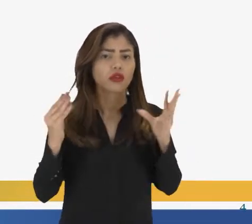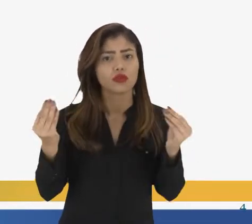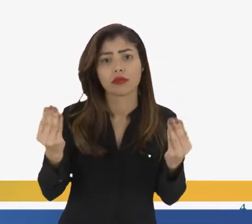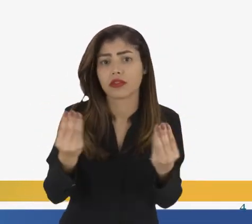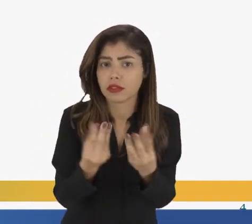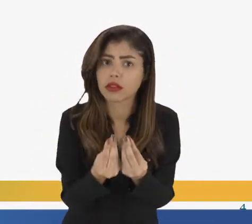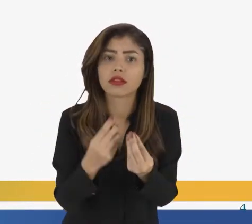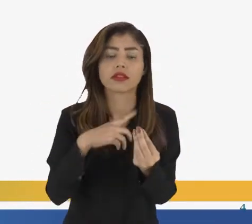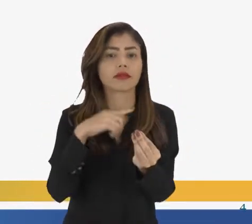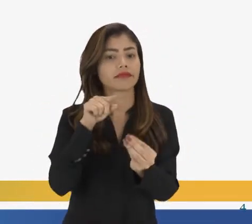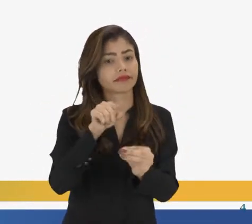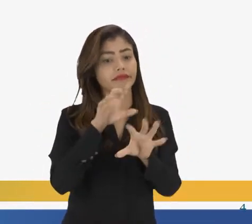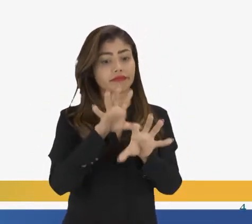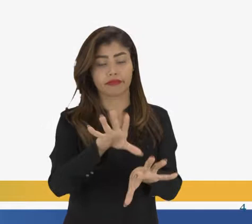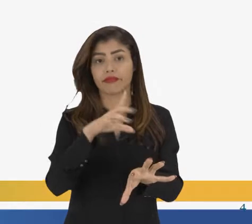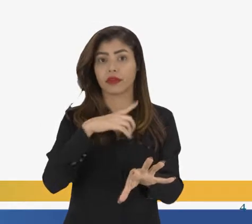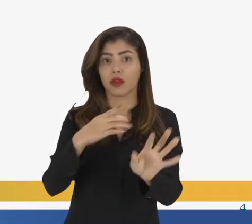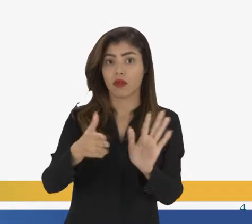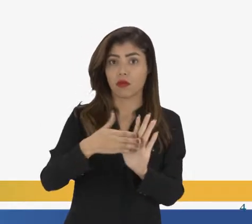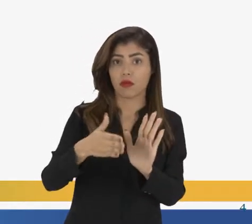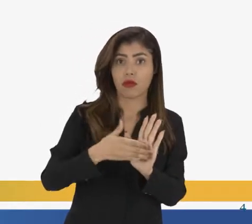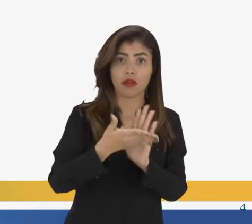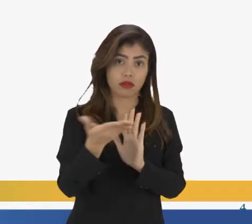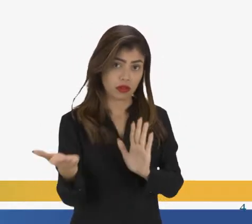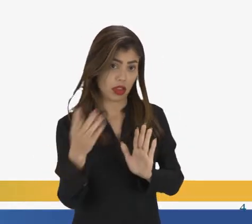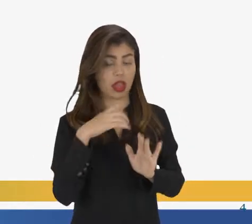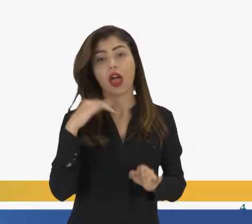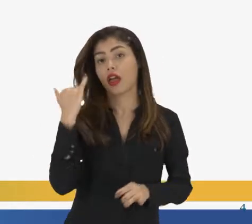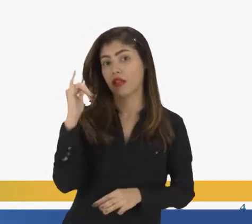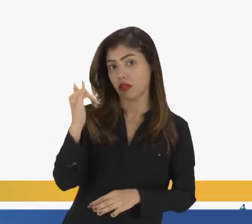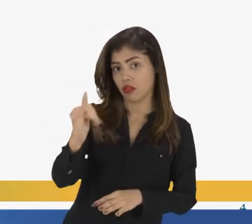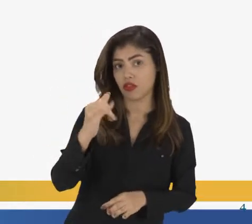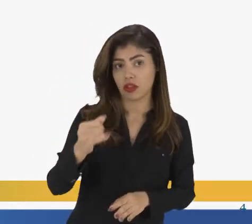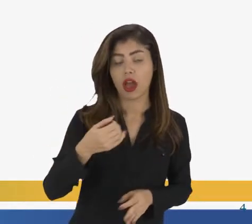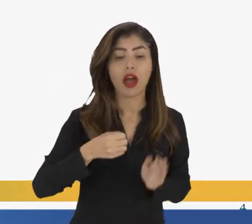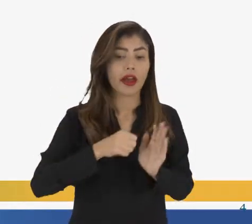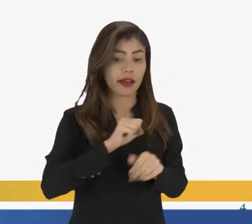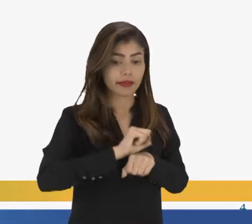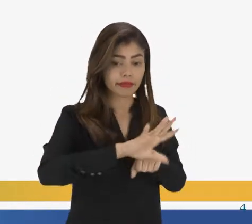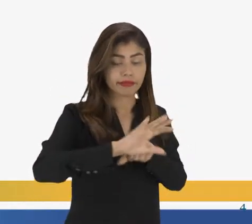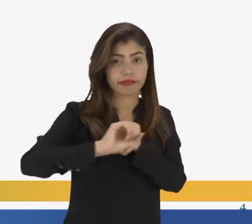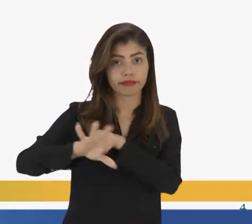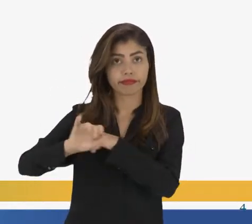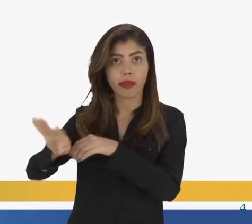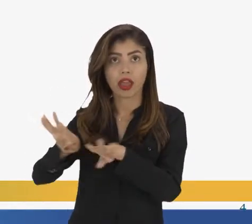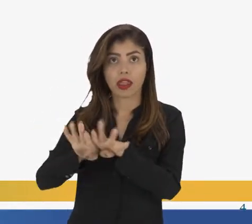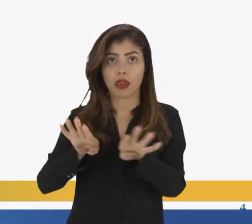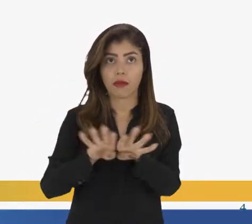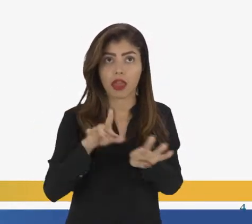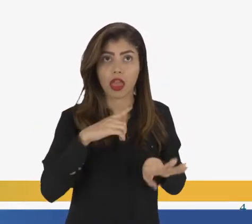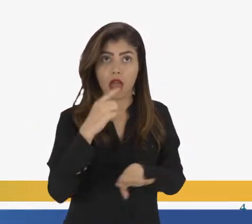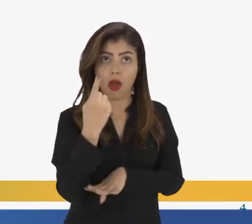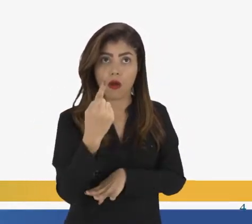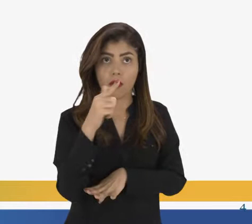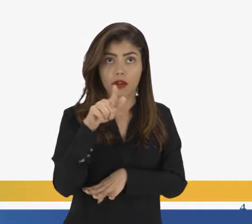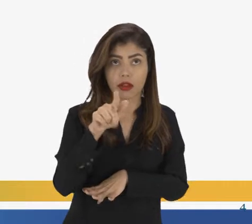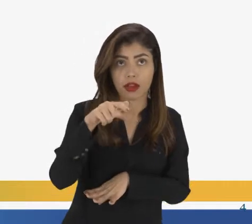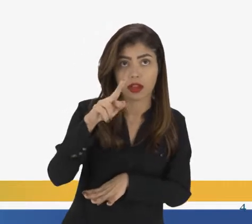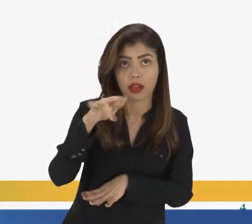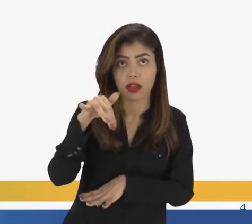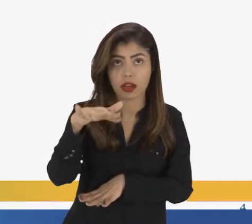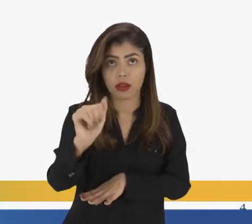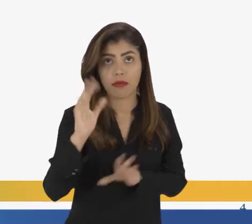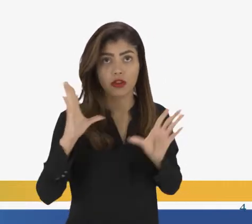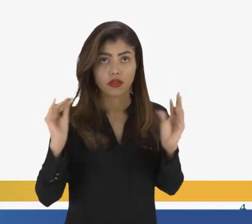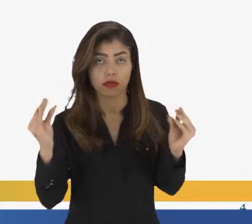substância. E aí, nesse caso, eu me refiro a uma energia que tem que ser transmitida a 1 grama dessa substância para